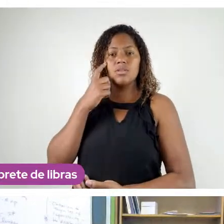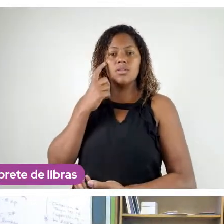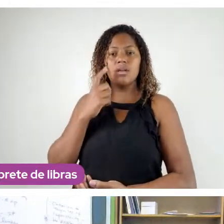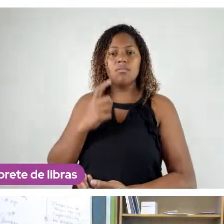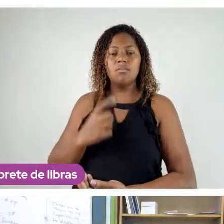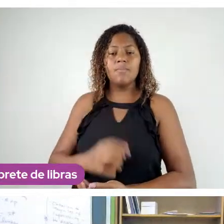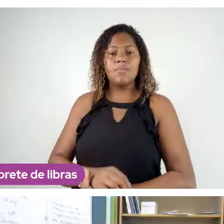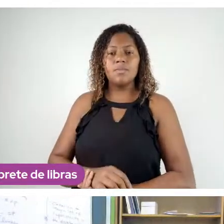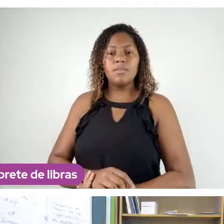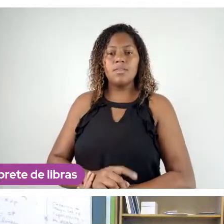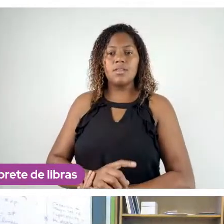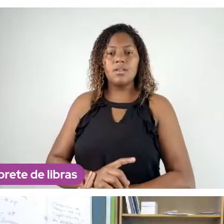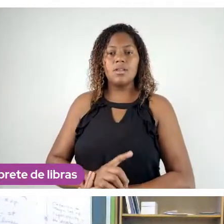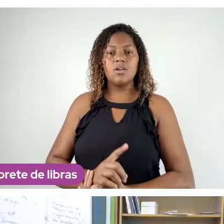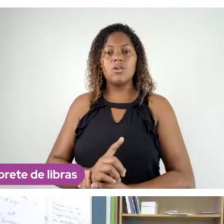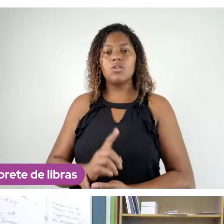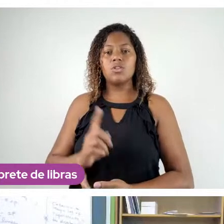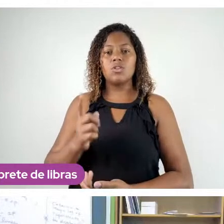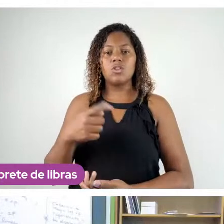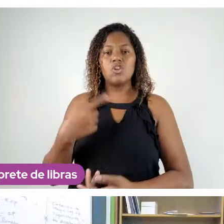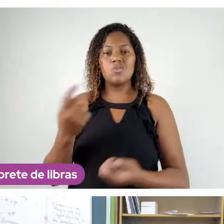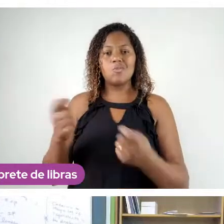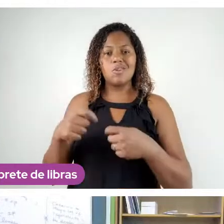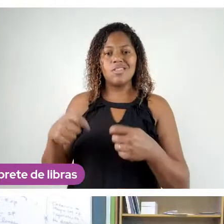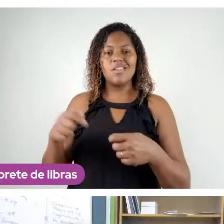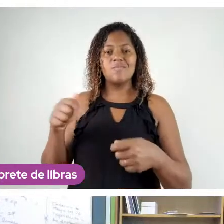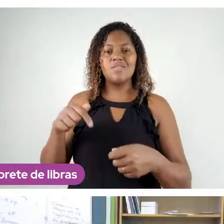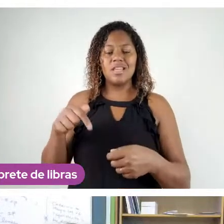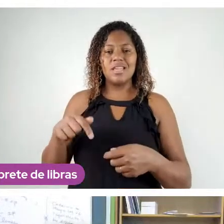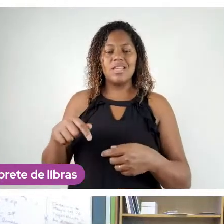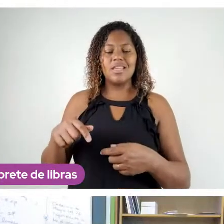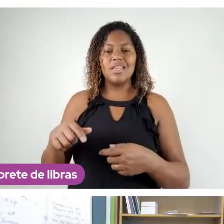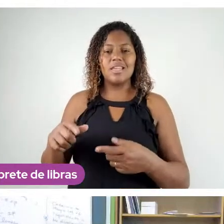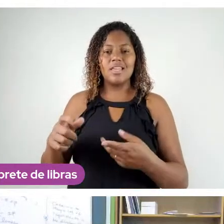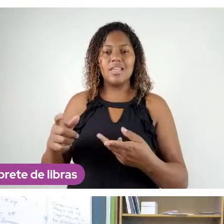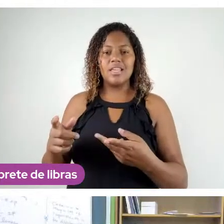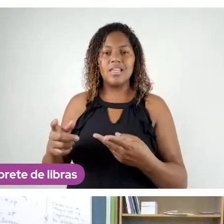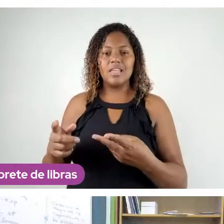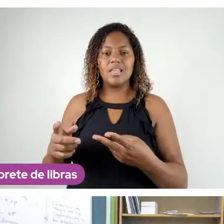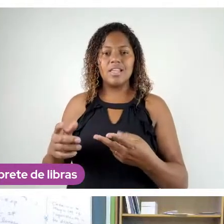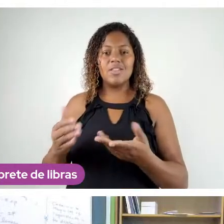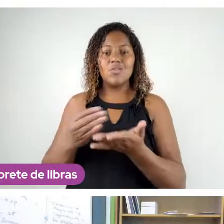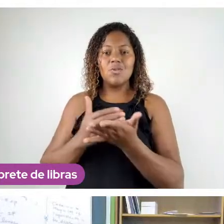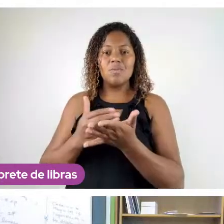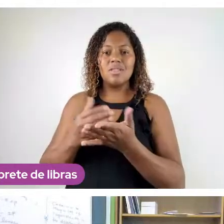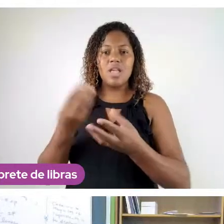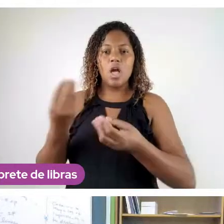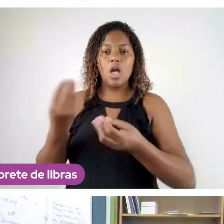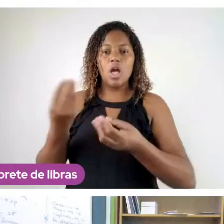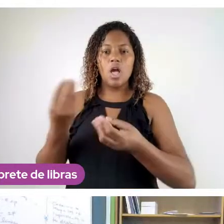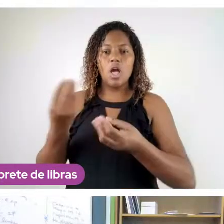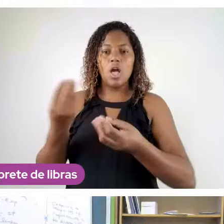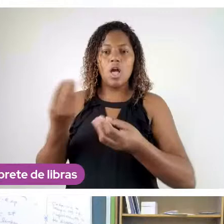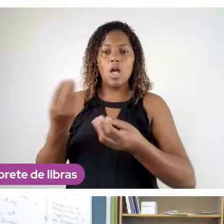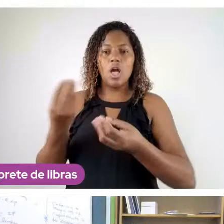está lejos, pero podemos aquí, ¿no?, dar algunas opiniones de cómo podríamos